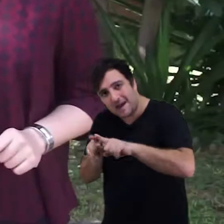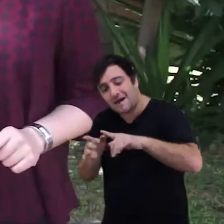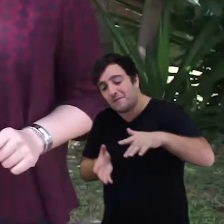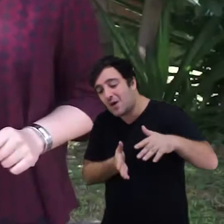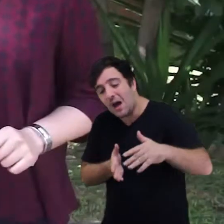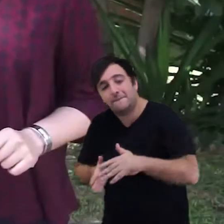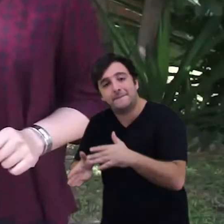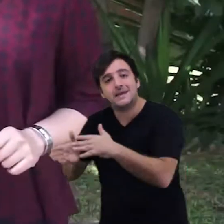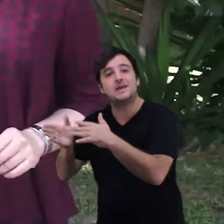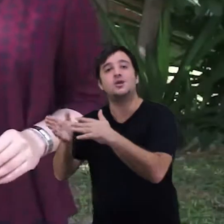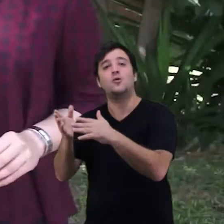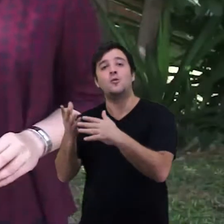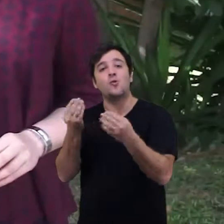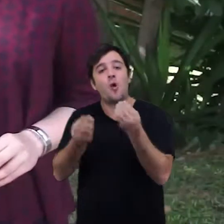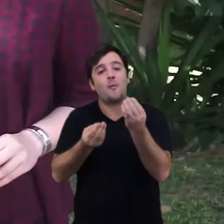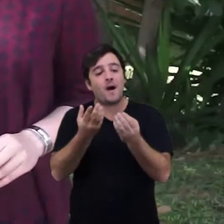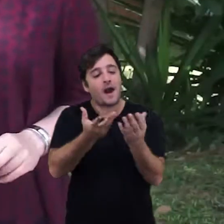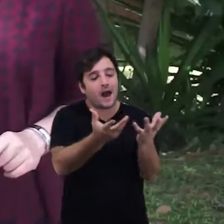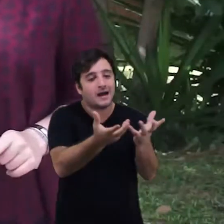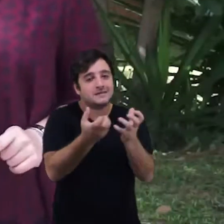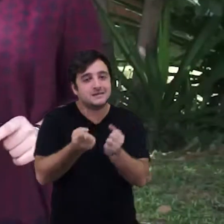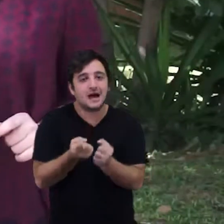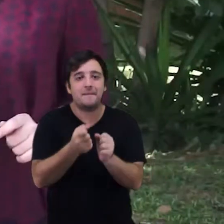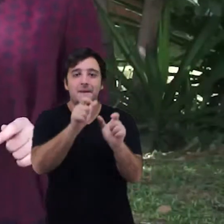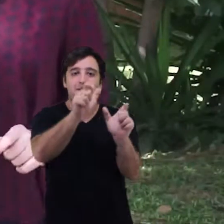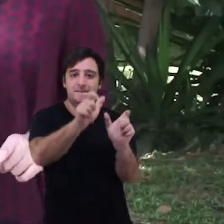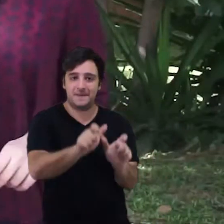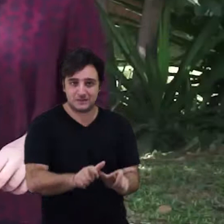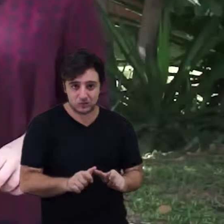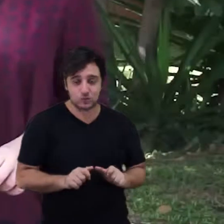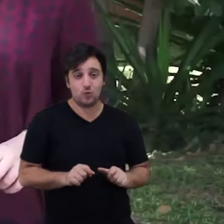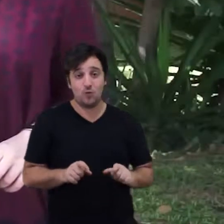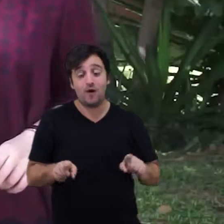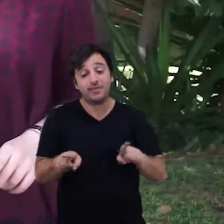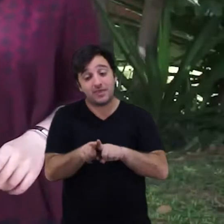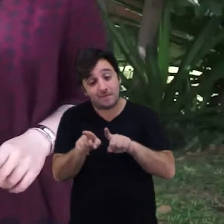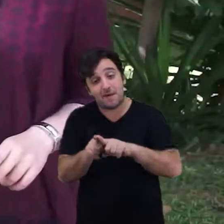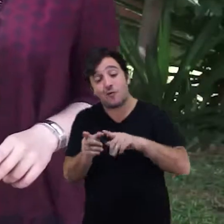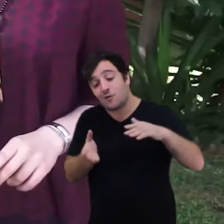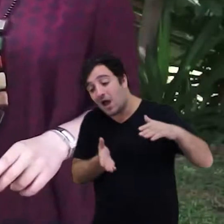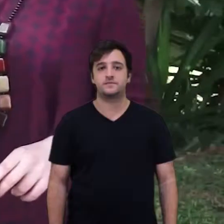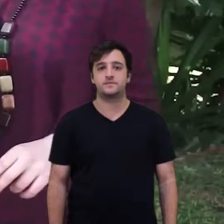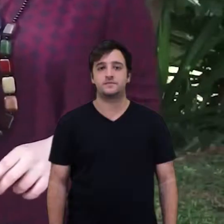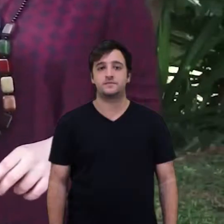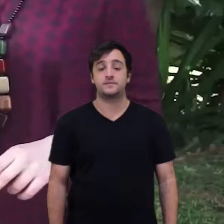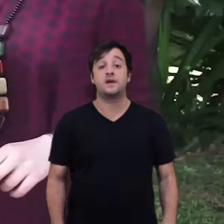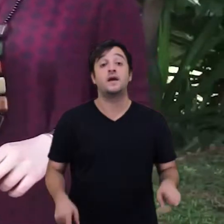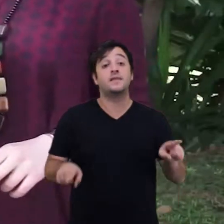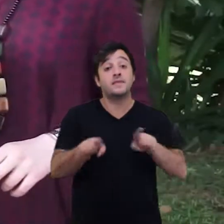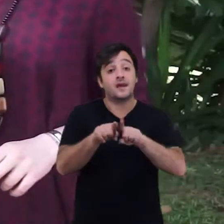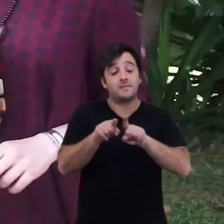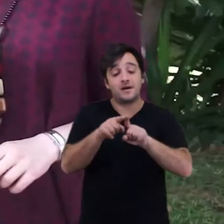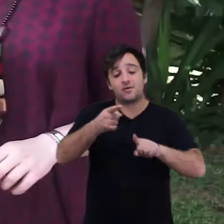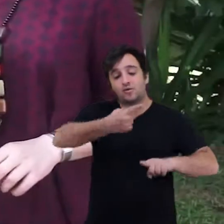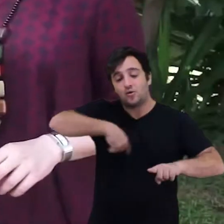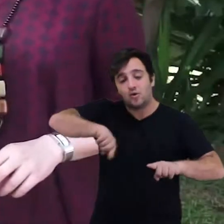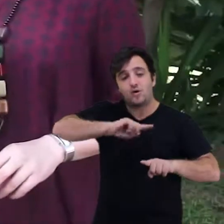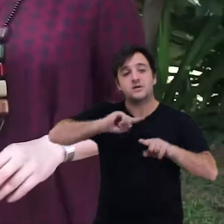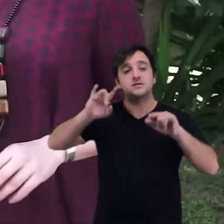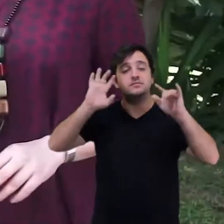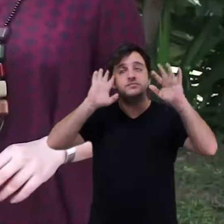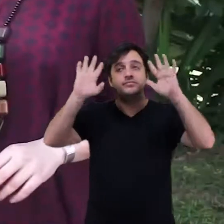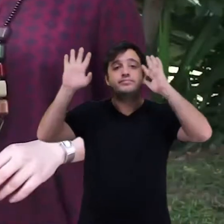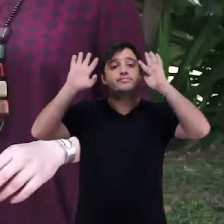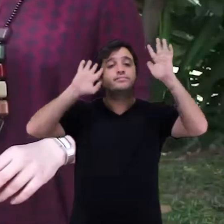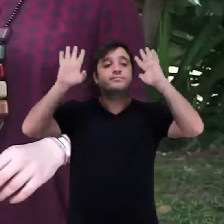de garantia de políticas. Então a gente pode dividir aí, né, tanto no âmbito dessa questão mais clínica, que